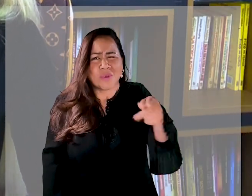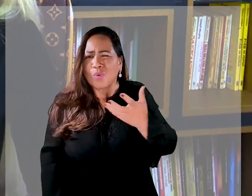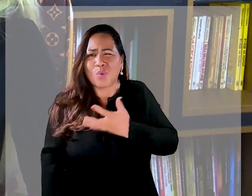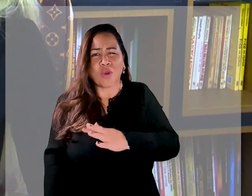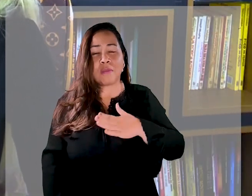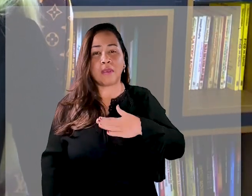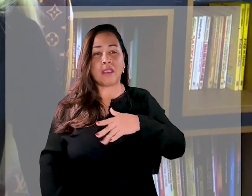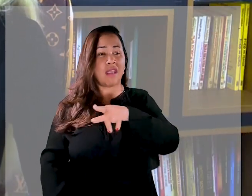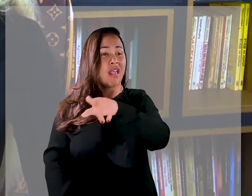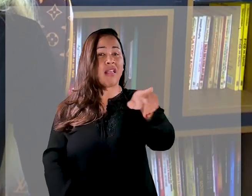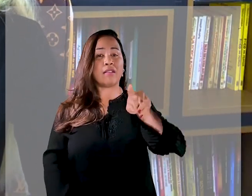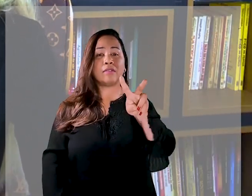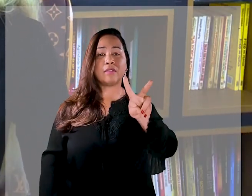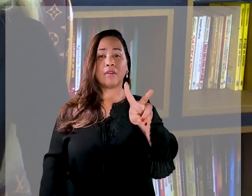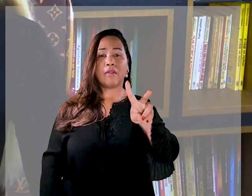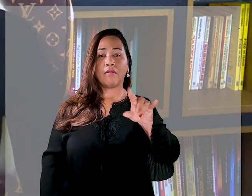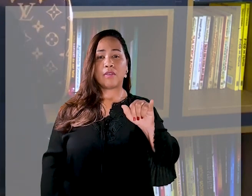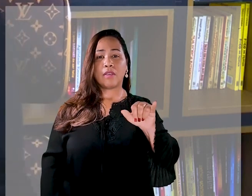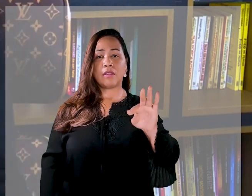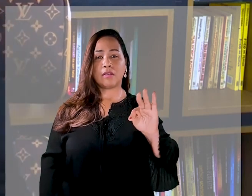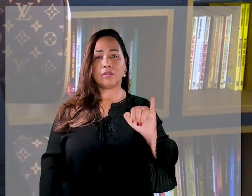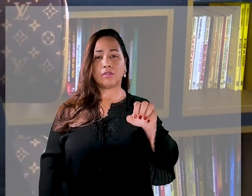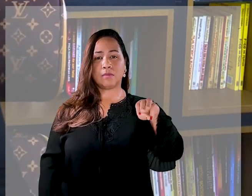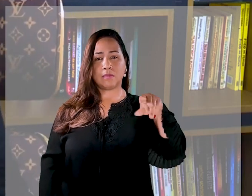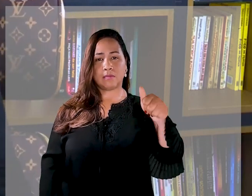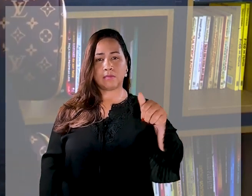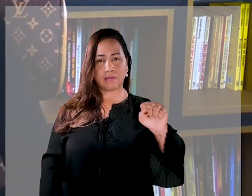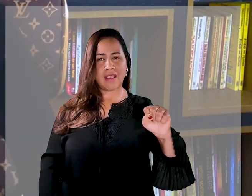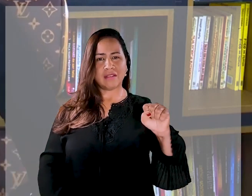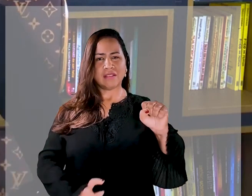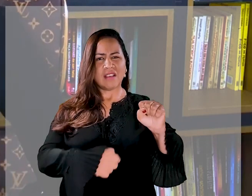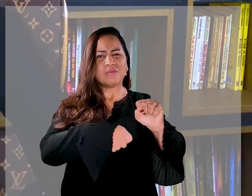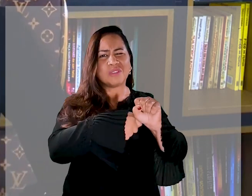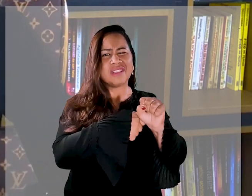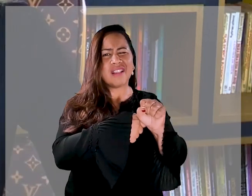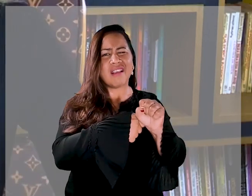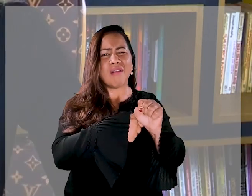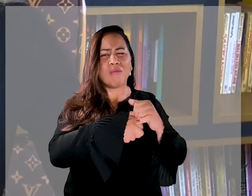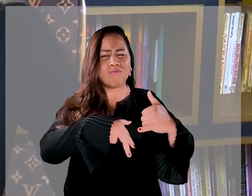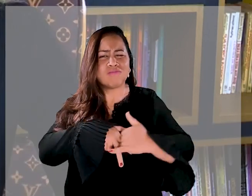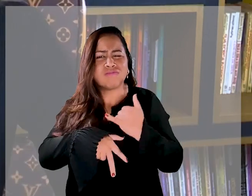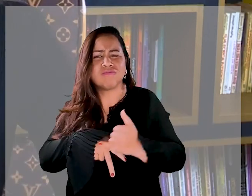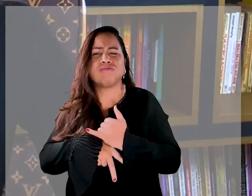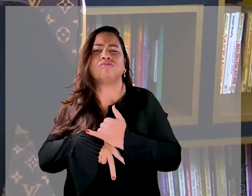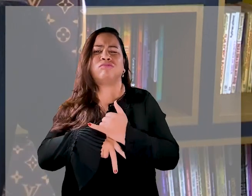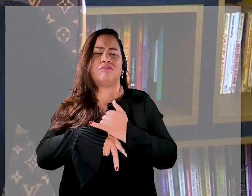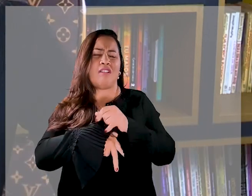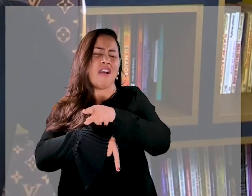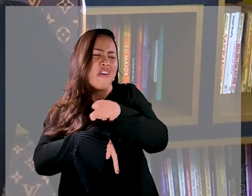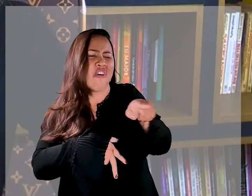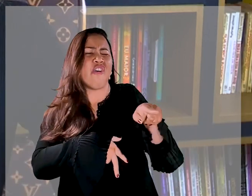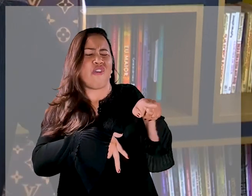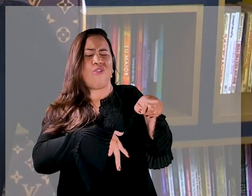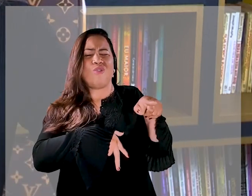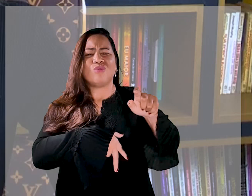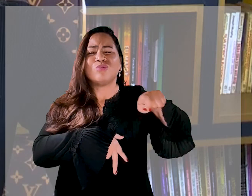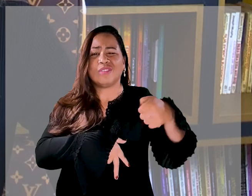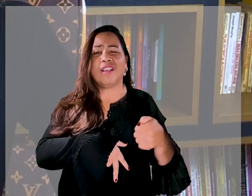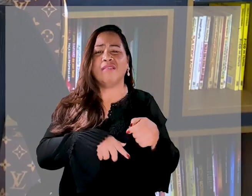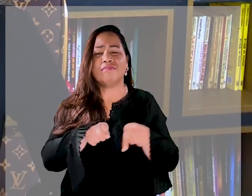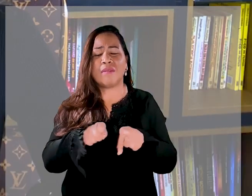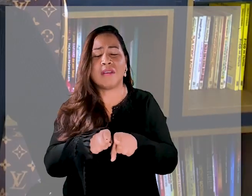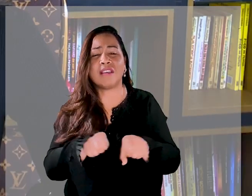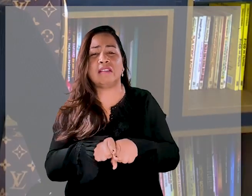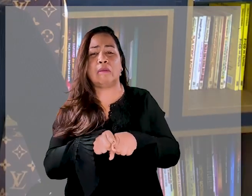vítimas. E se eu chorar, eu sou vítima. Só as vítimas. Porque é a consciência da vítima que repele.